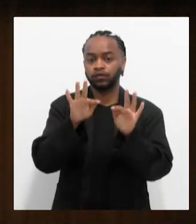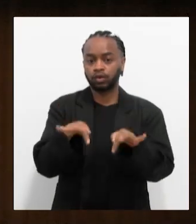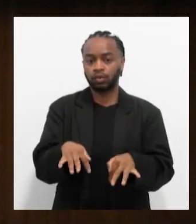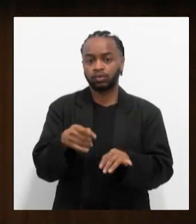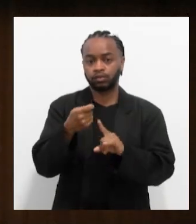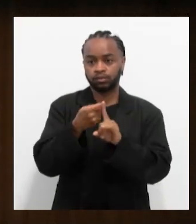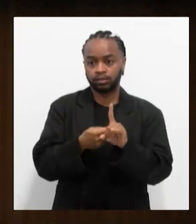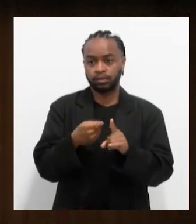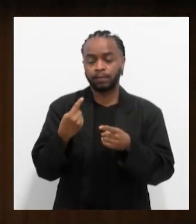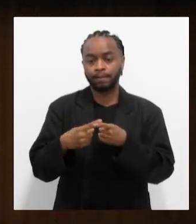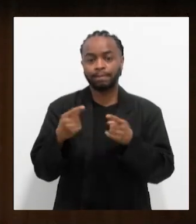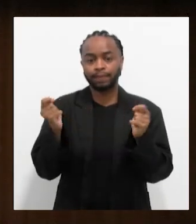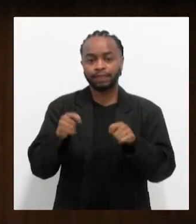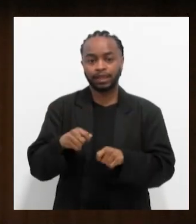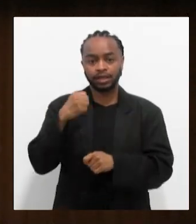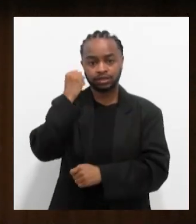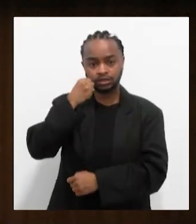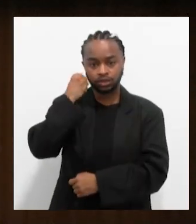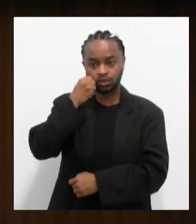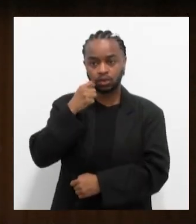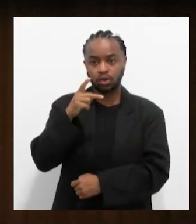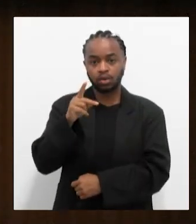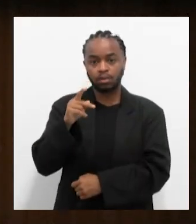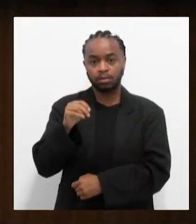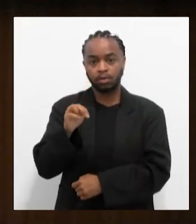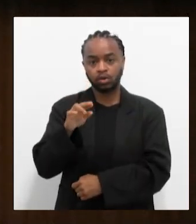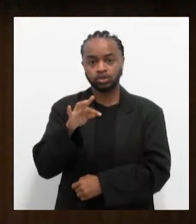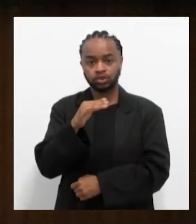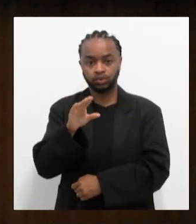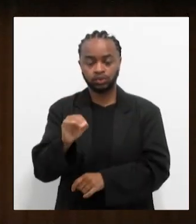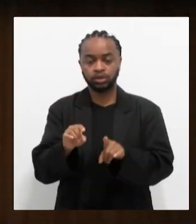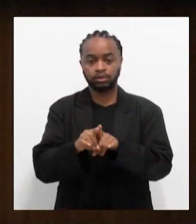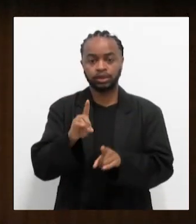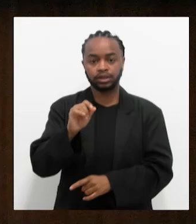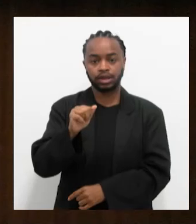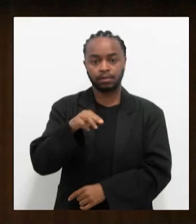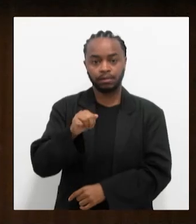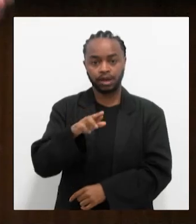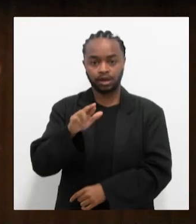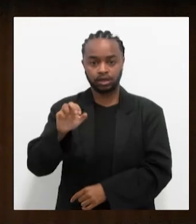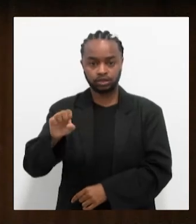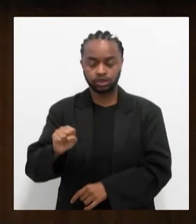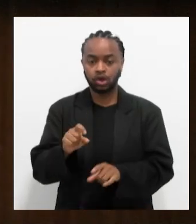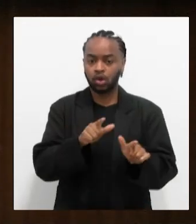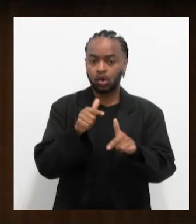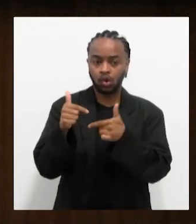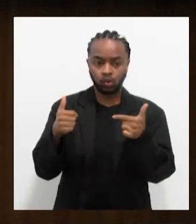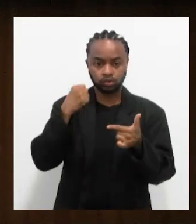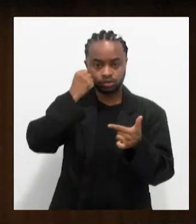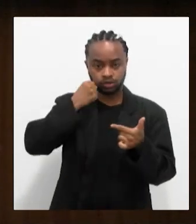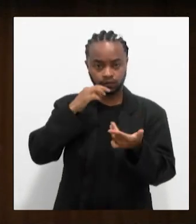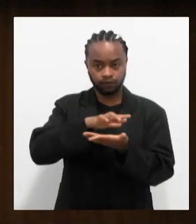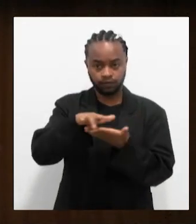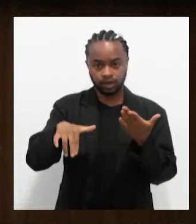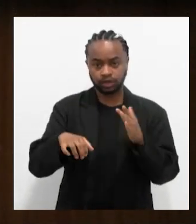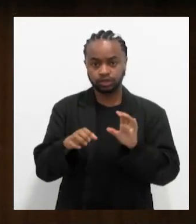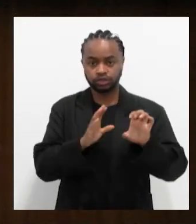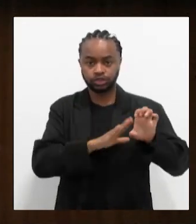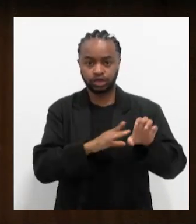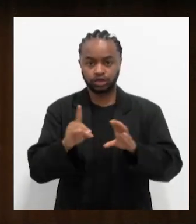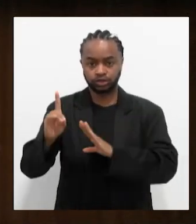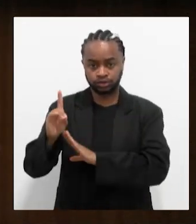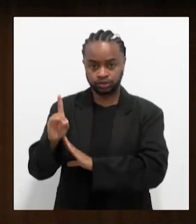que tão logo o senador Portinho, senadora Damares, Magno Malta, Cleitinho, diversos outros senadores, tanto da esquerda como da